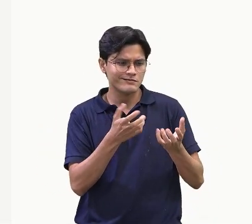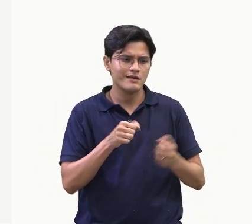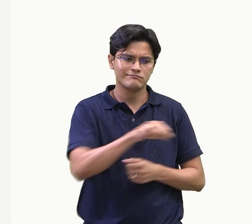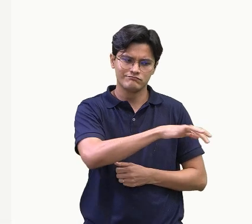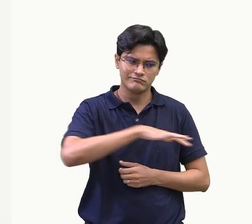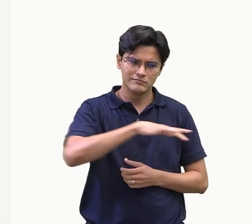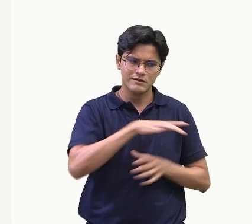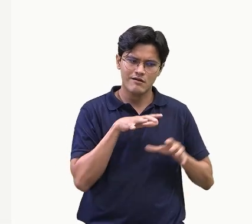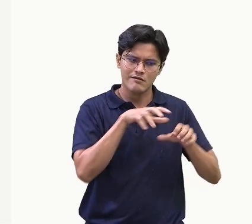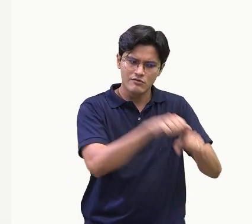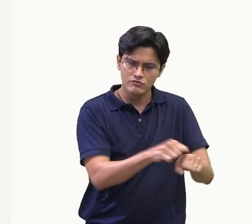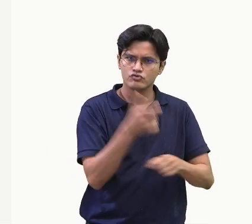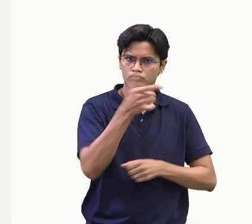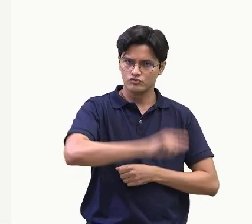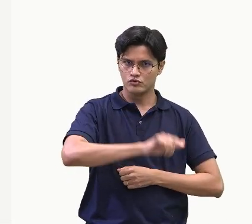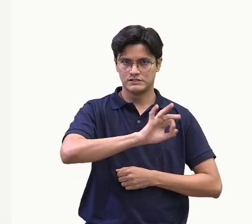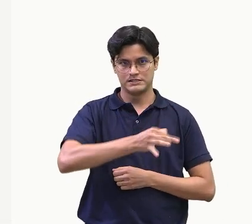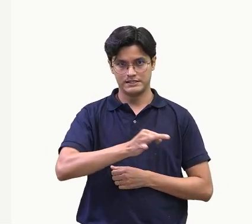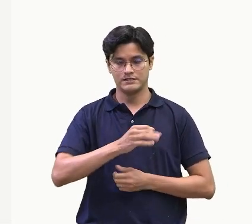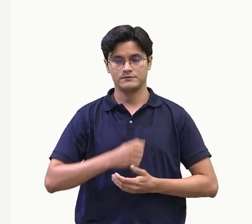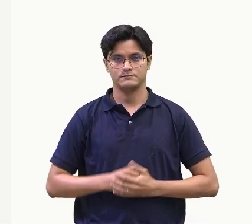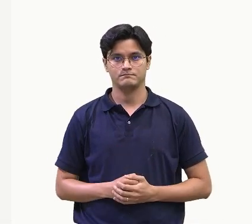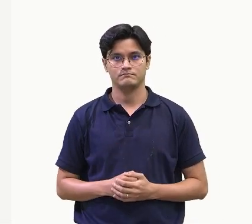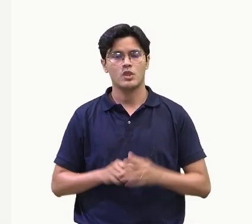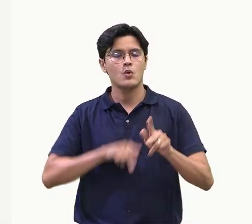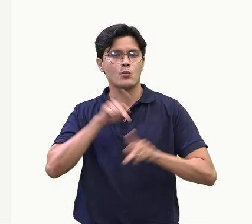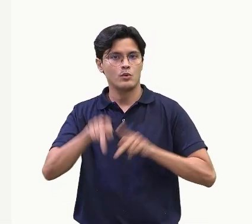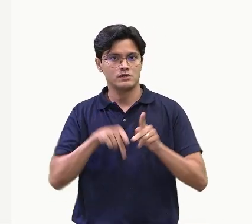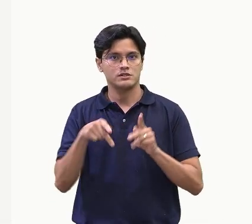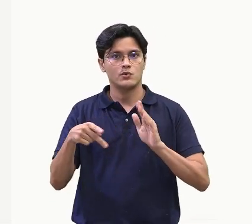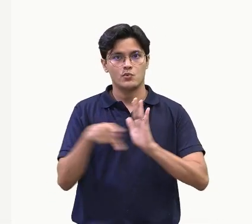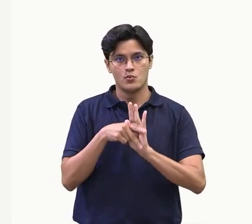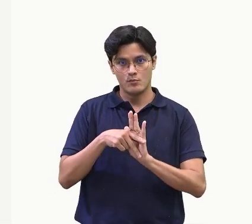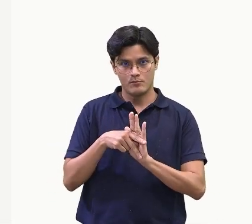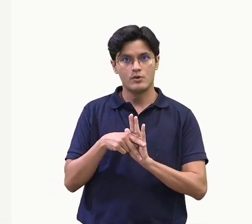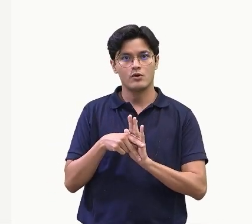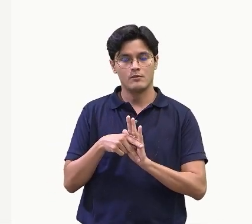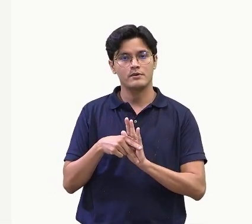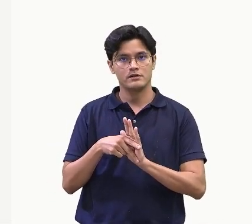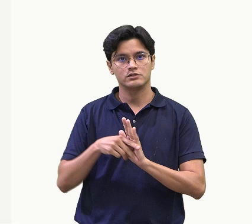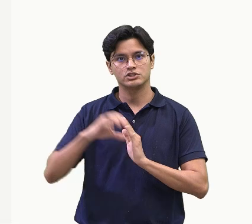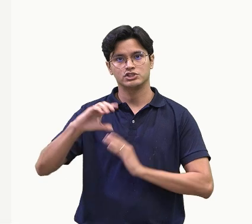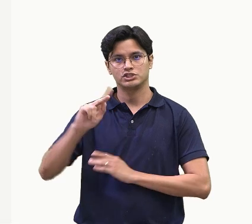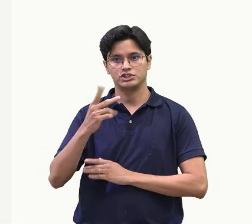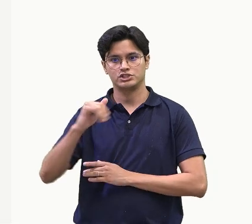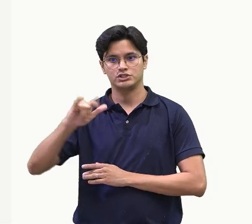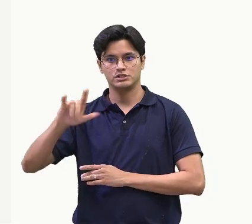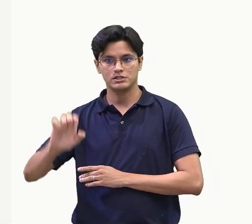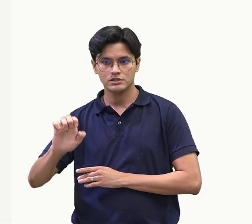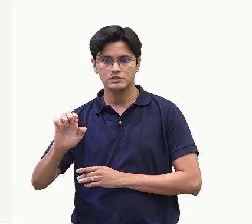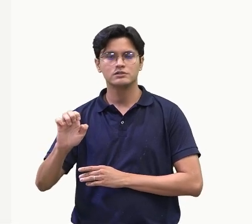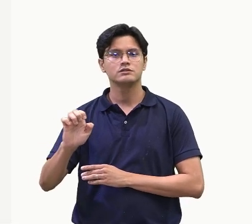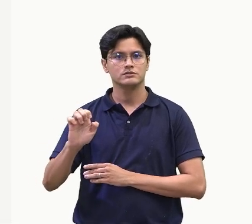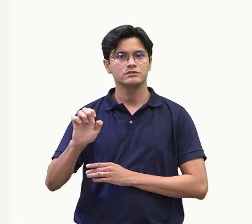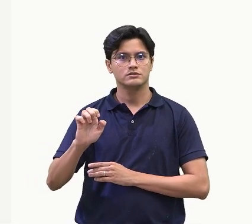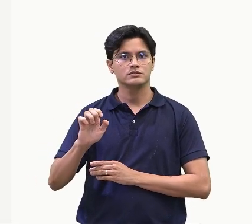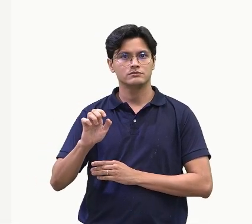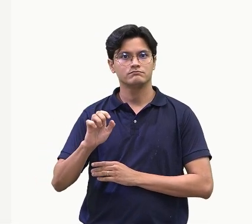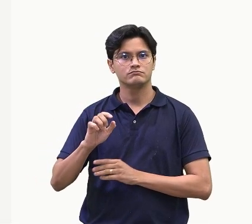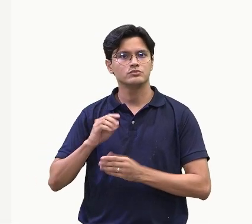população no Chile, hoje em dia não, a gente vai utilizar os dados de 2002, do censo chileno